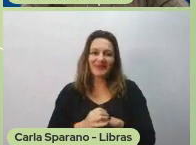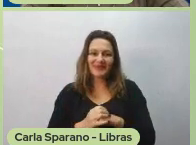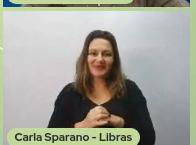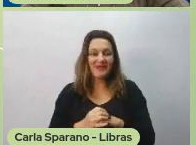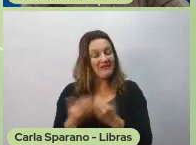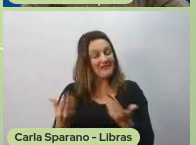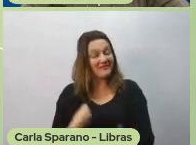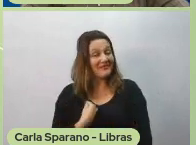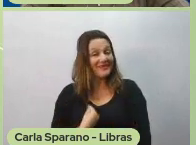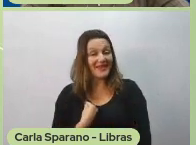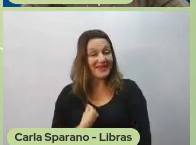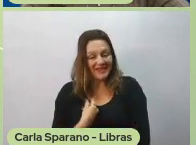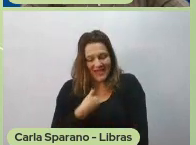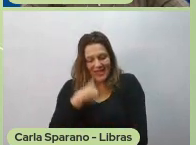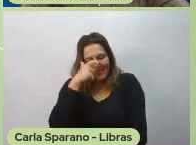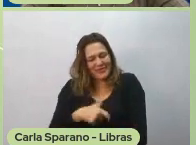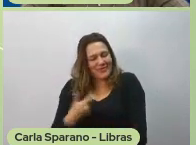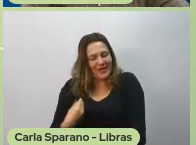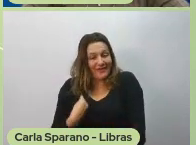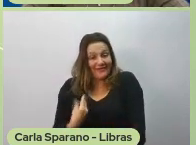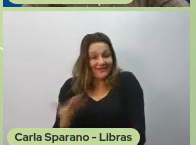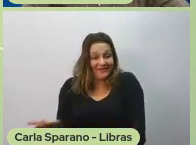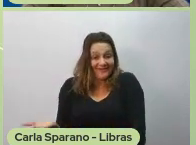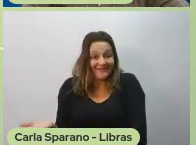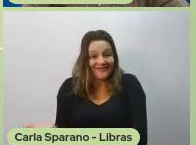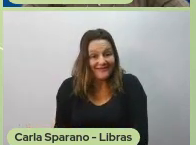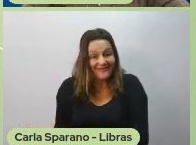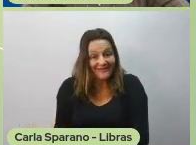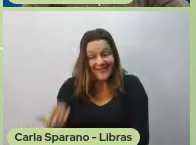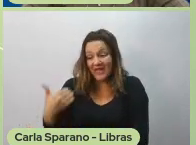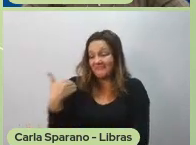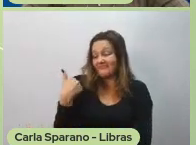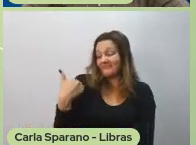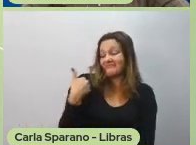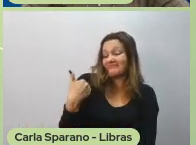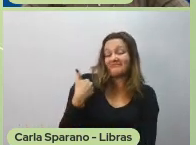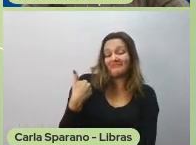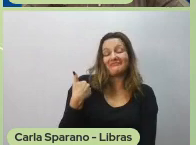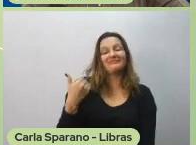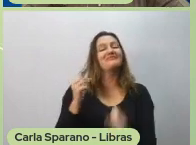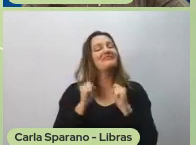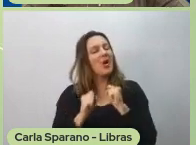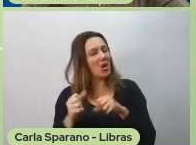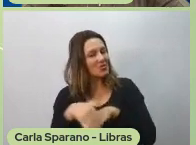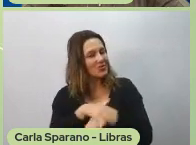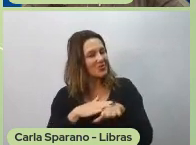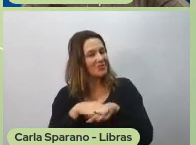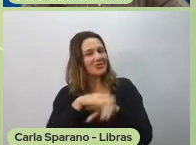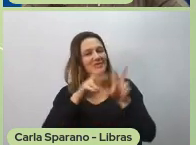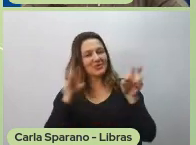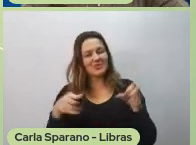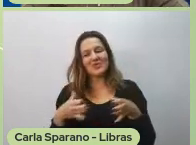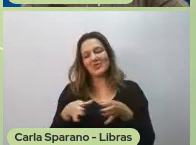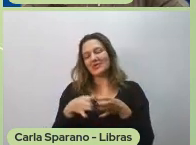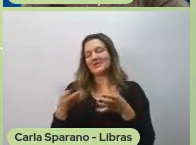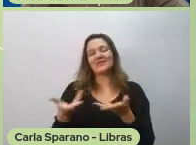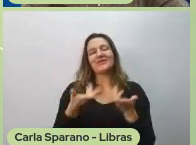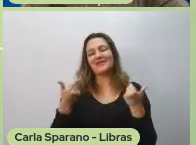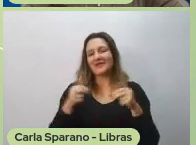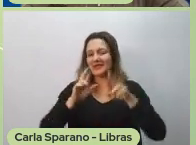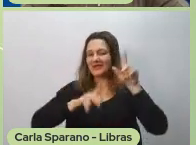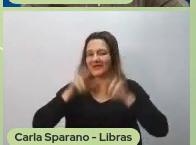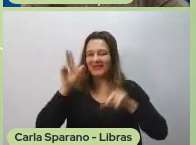aqui. Eu estou aqui. Para quem quiser me procurar e conversar sobre o assunto com o meu time maravilhoso e